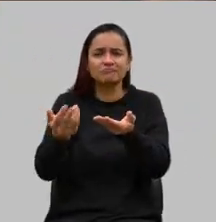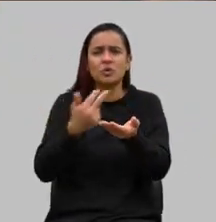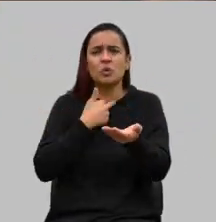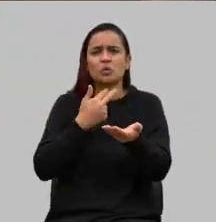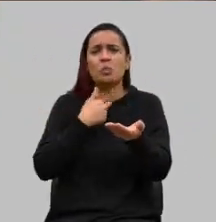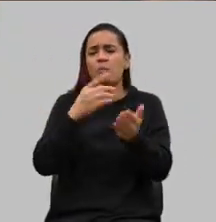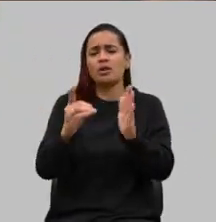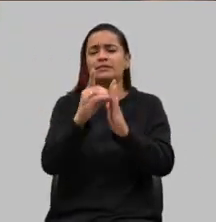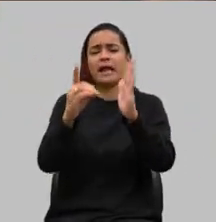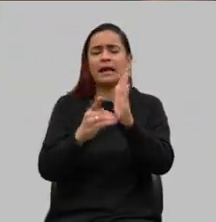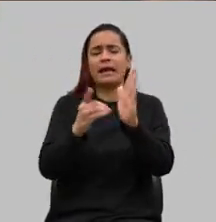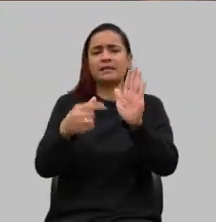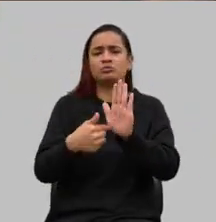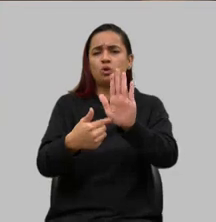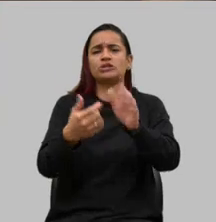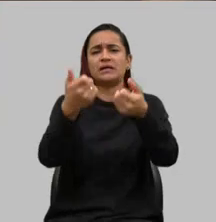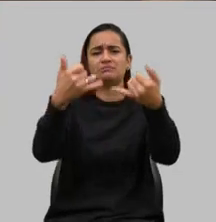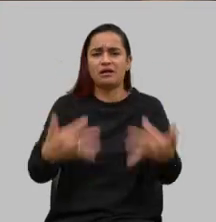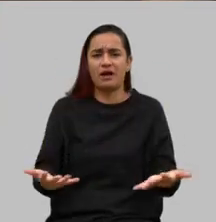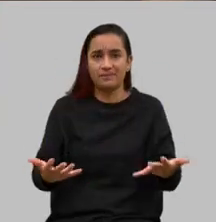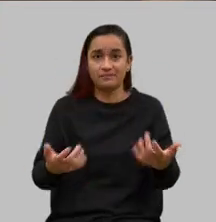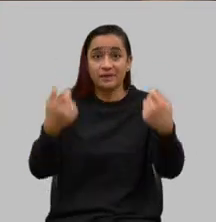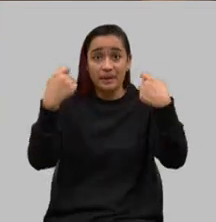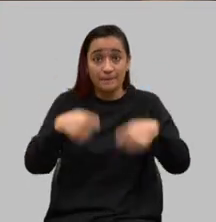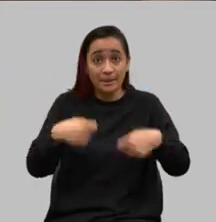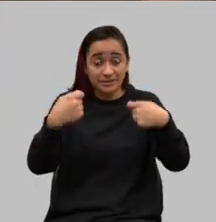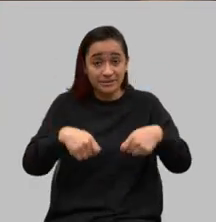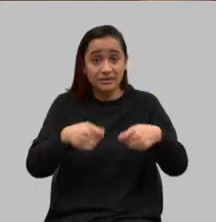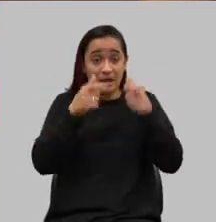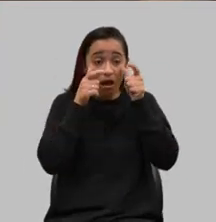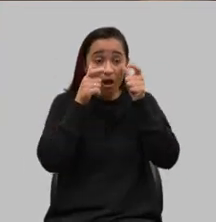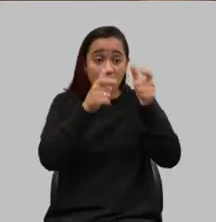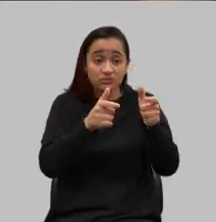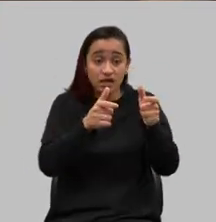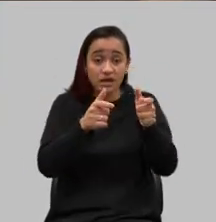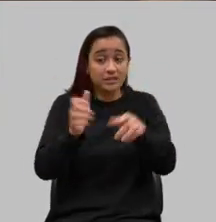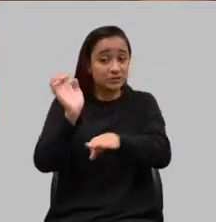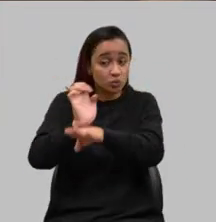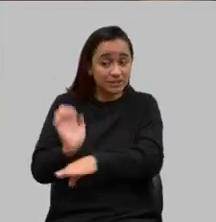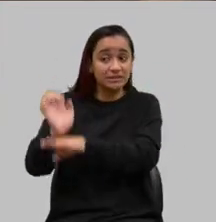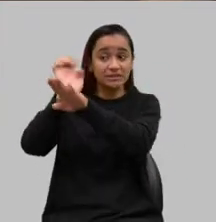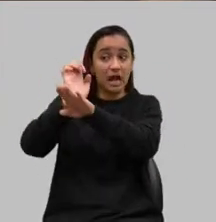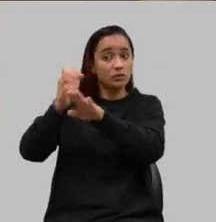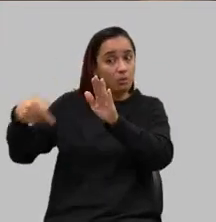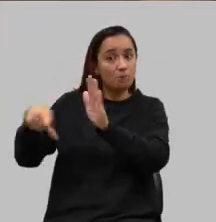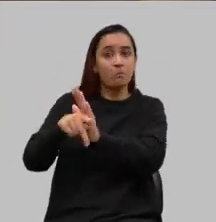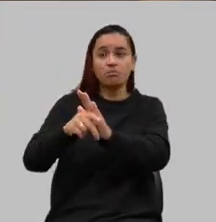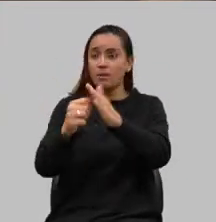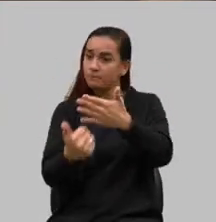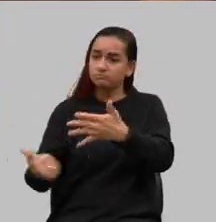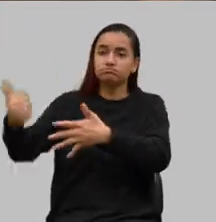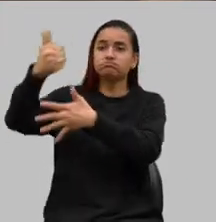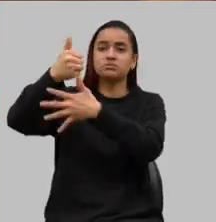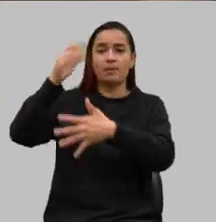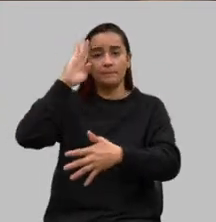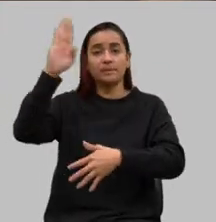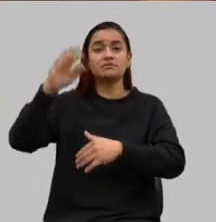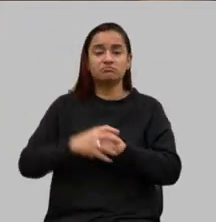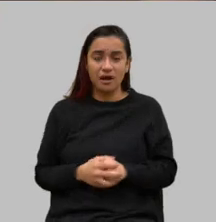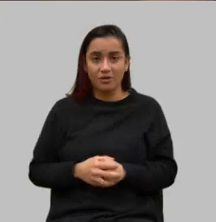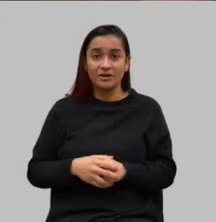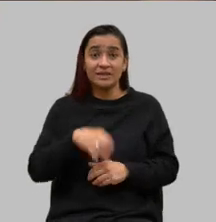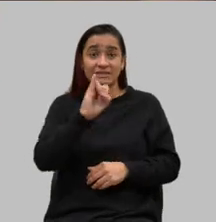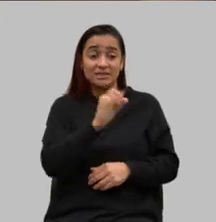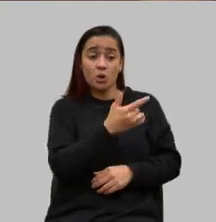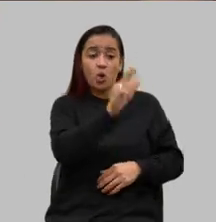decreto você tem que guardar os interesses e a soberania do estado e quando os grandes empreendedores querem te oferecer